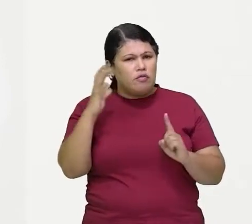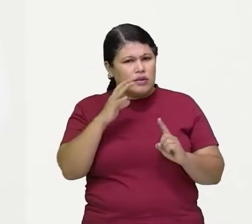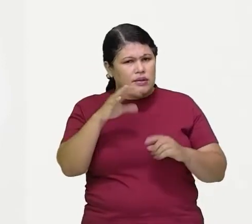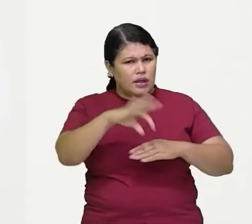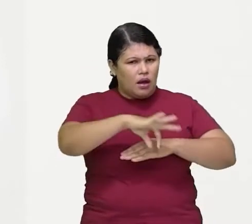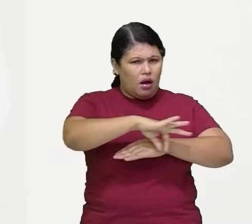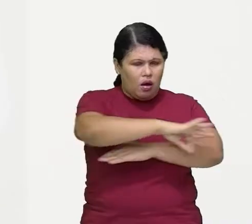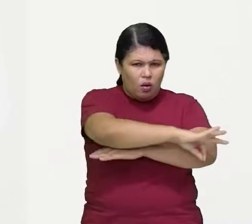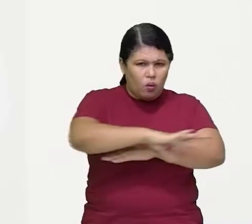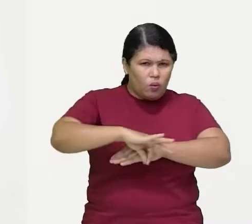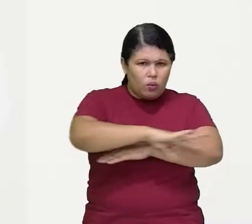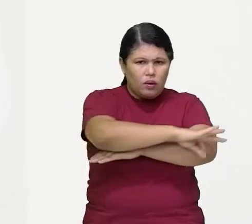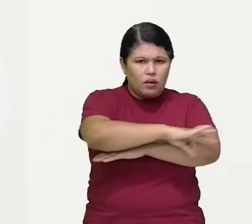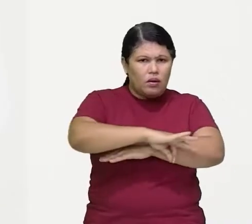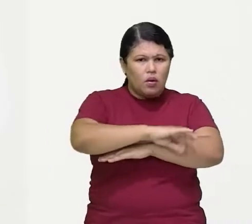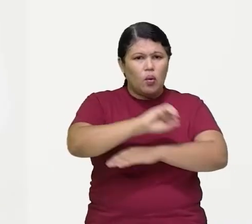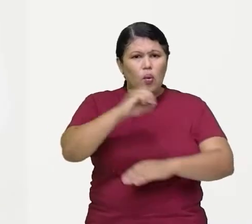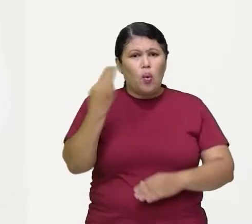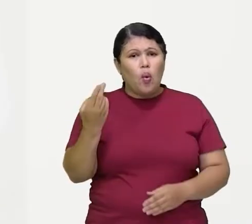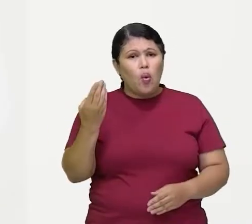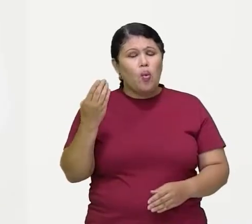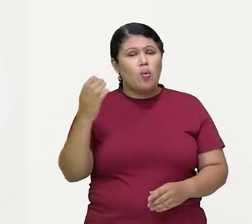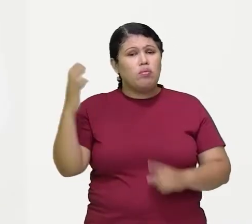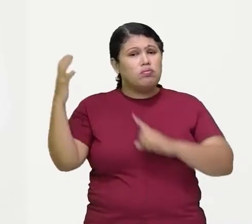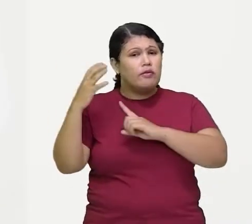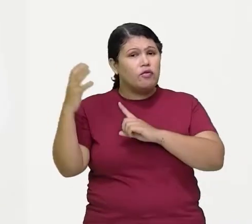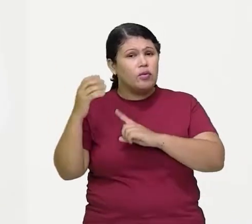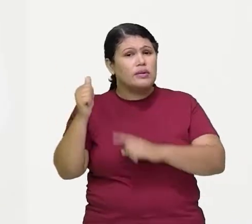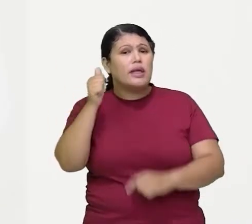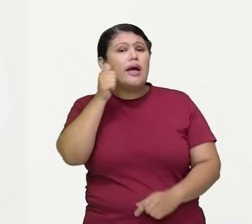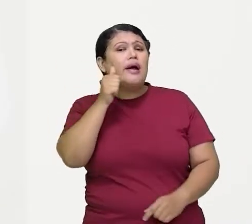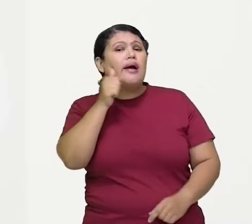à rua ou à